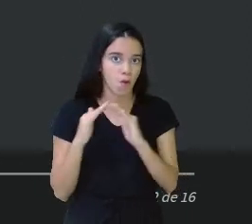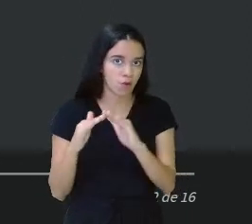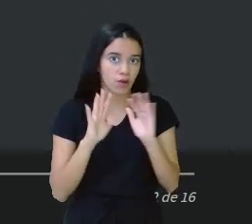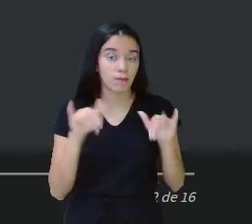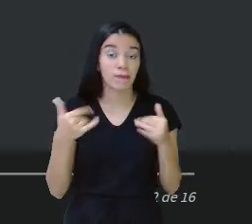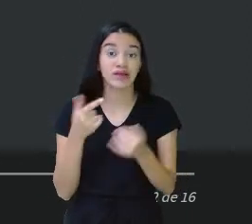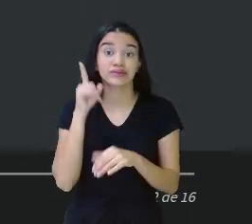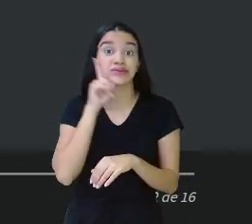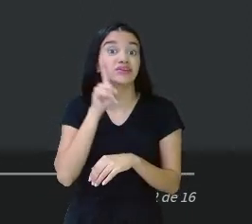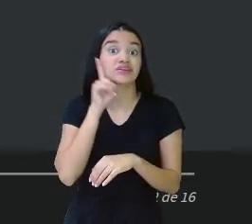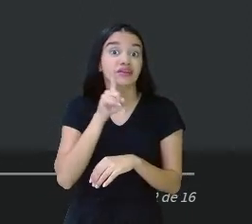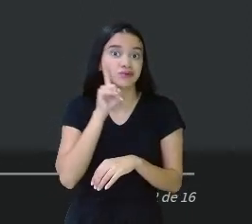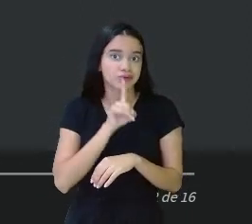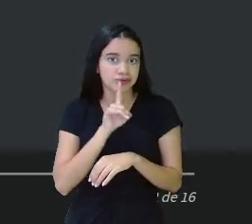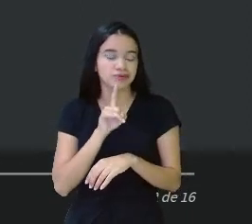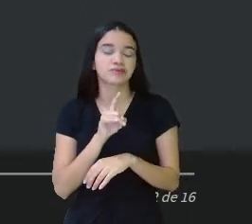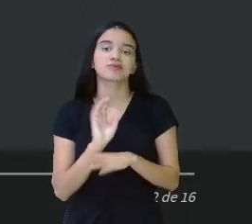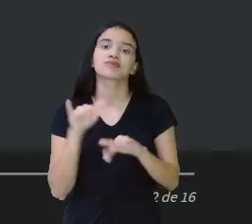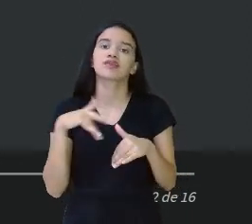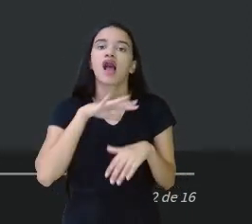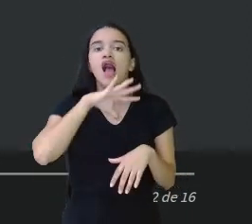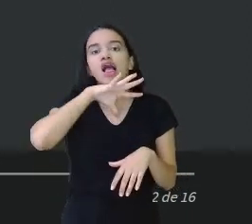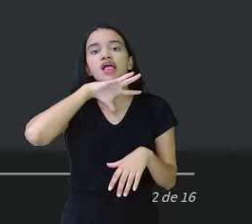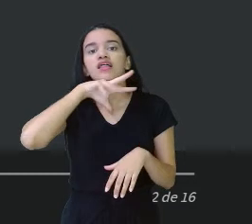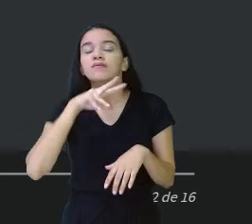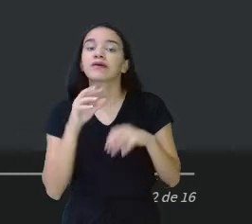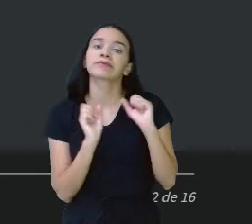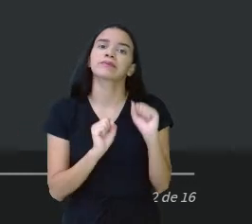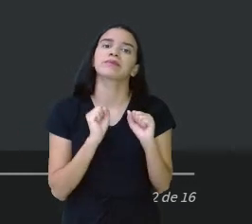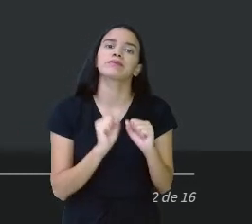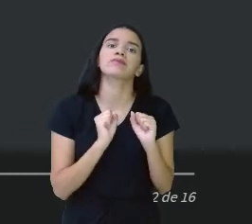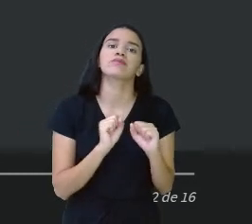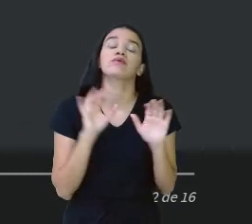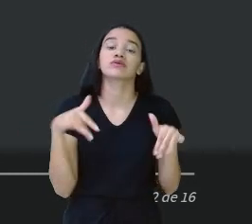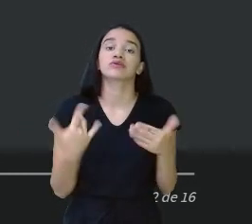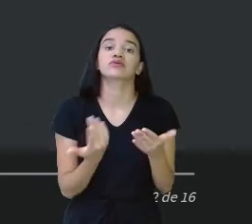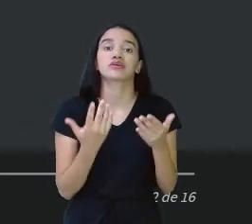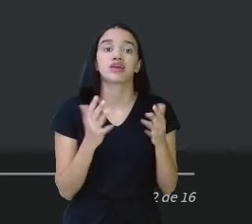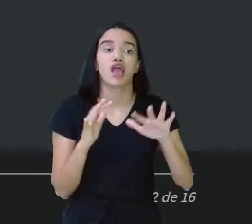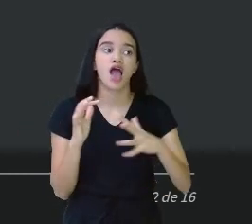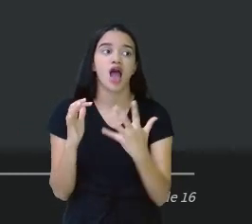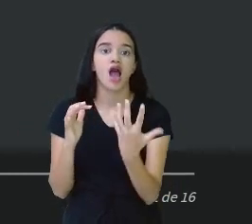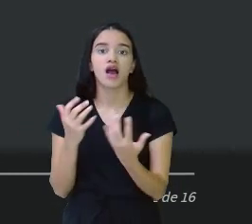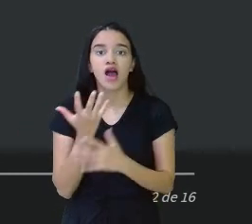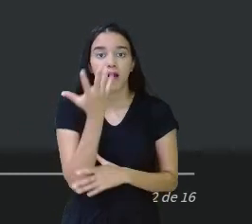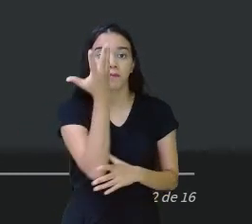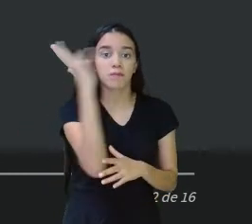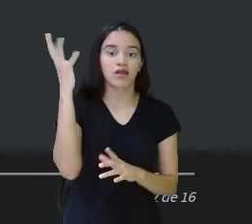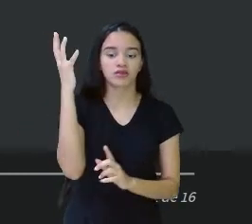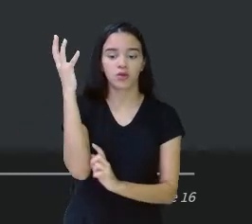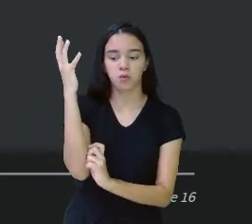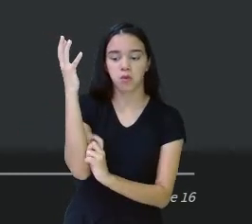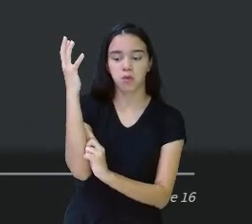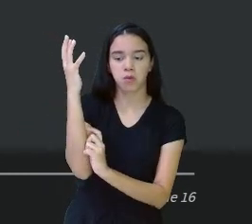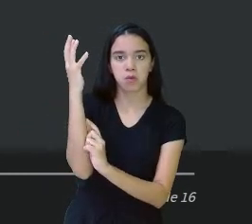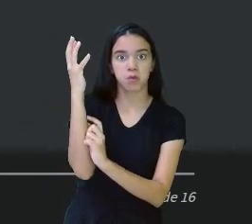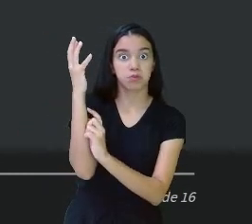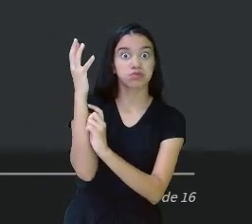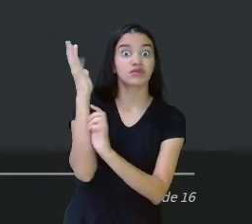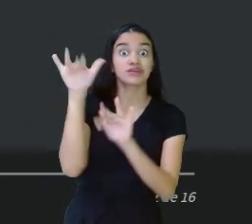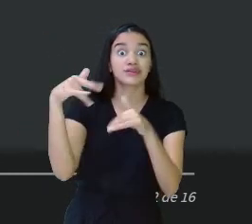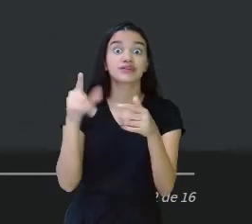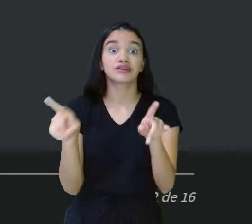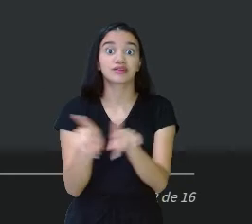nos Estados Unidos, na Flórida. Animais que podem destruir plantas e transmitir doenças também são achados no